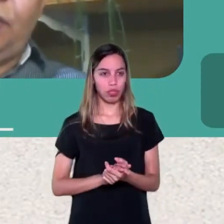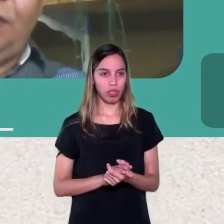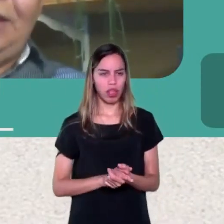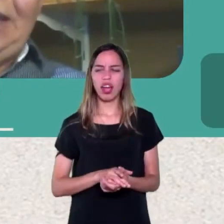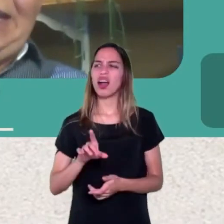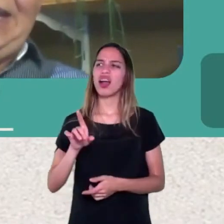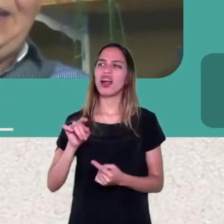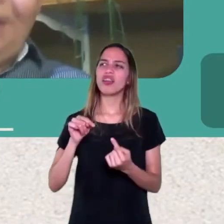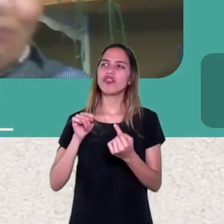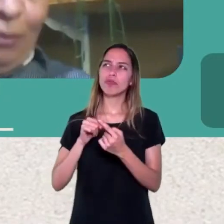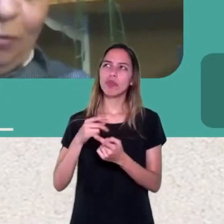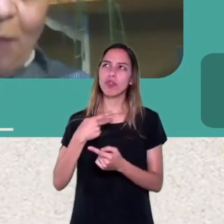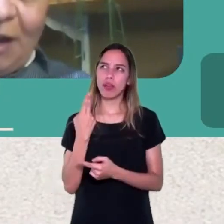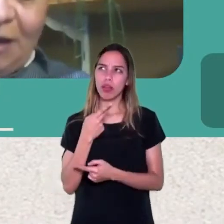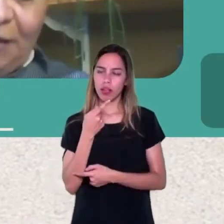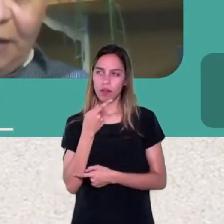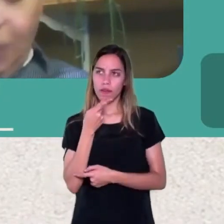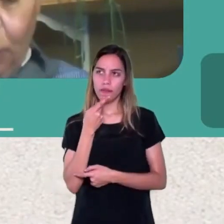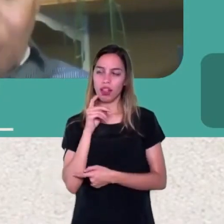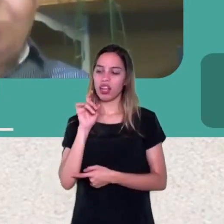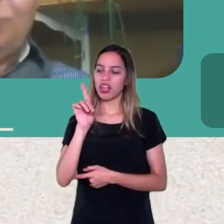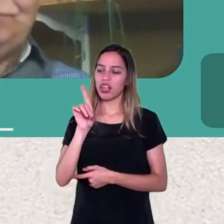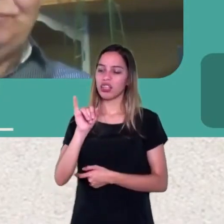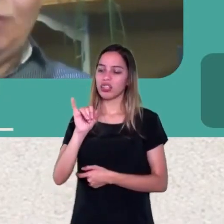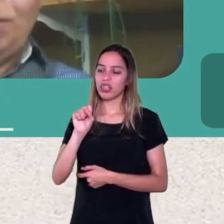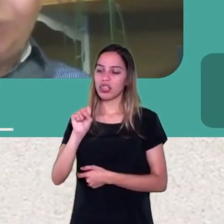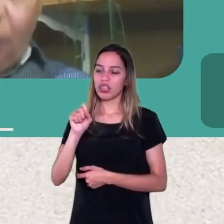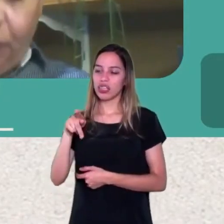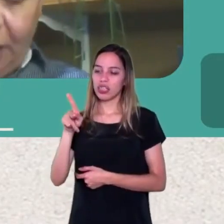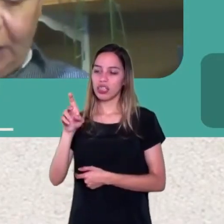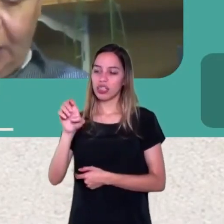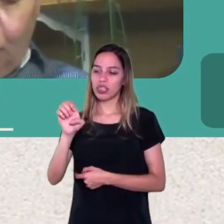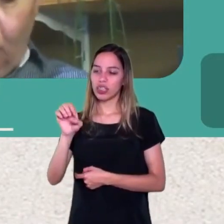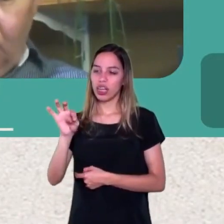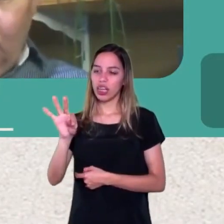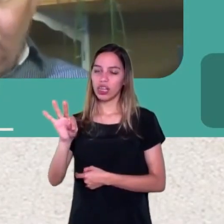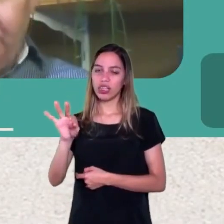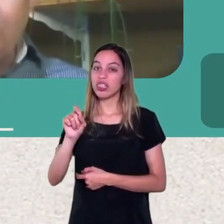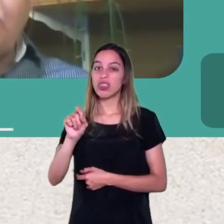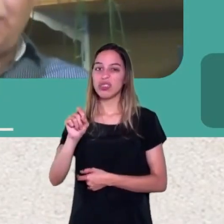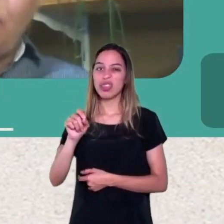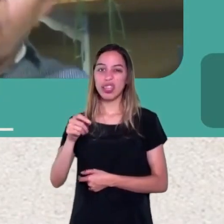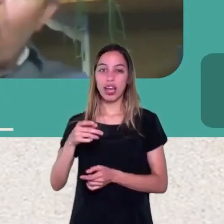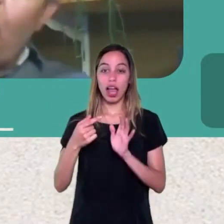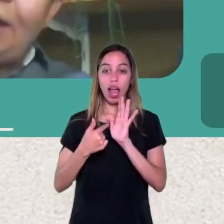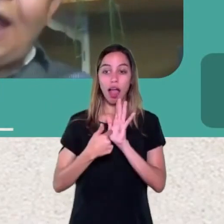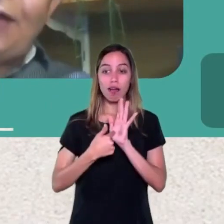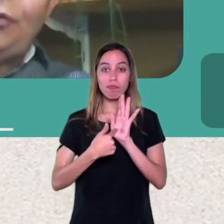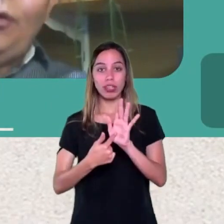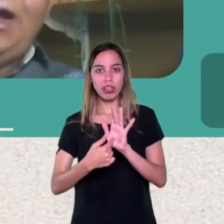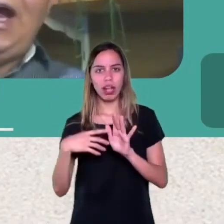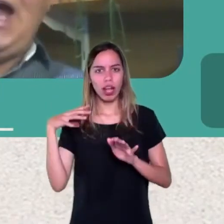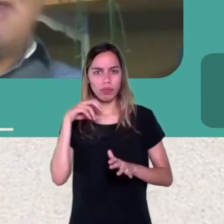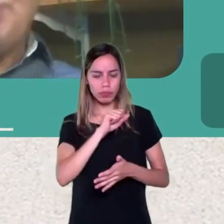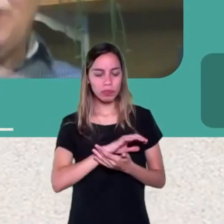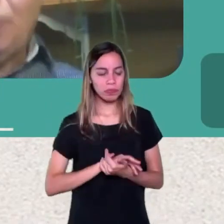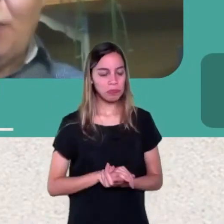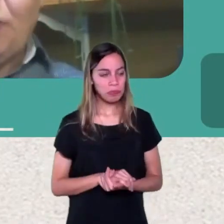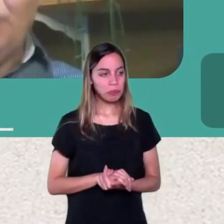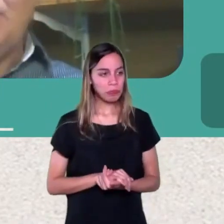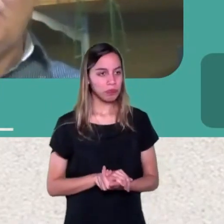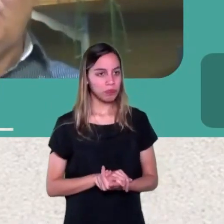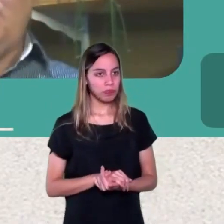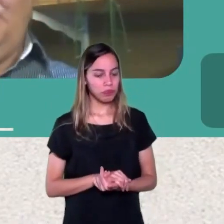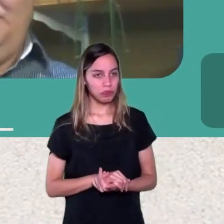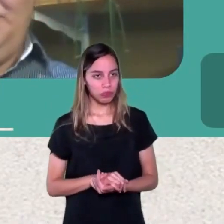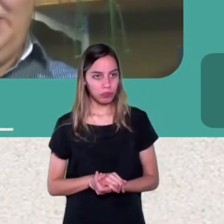curtos. E foi muito bacana. E eu compareci aqui com um dedo de prosa, que eu relato a